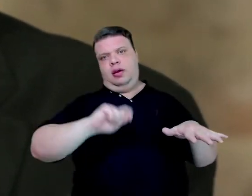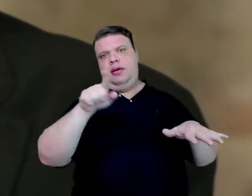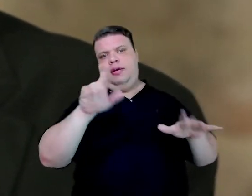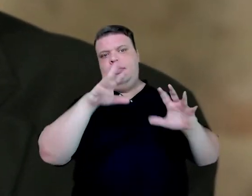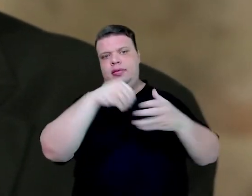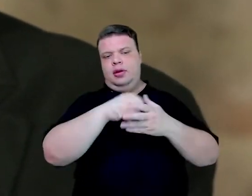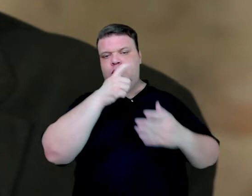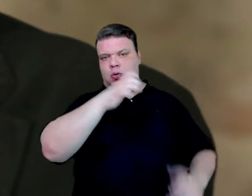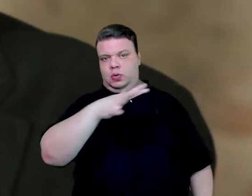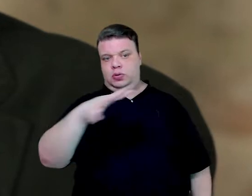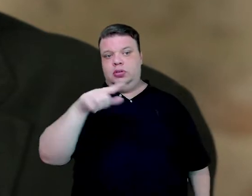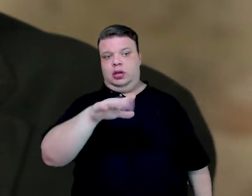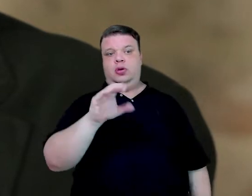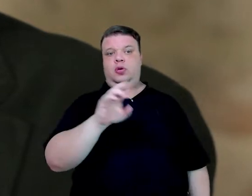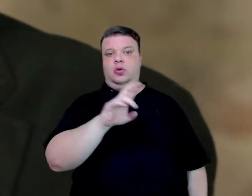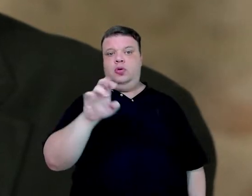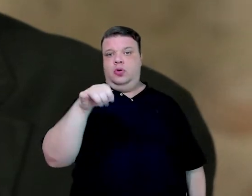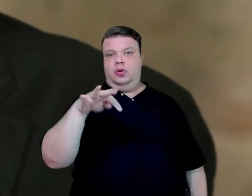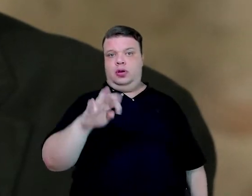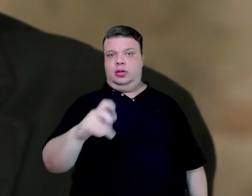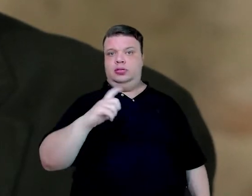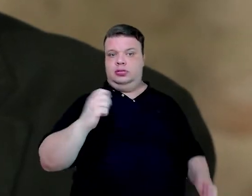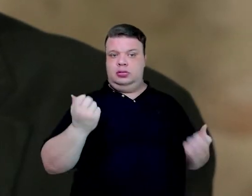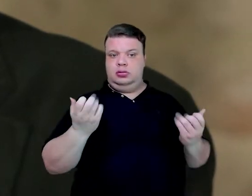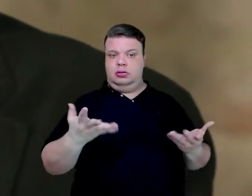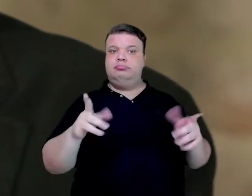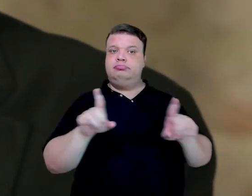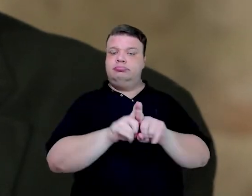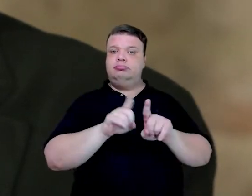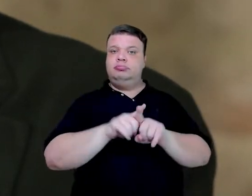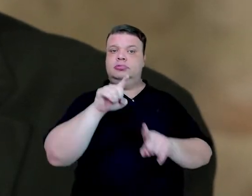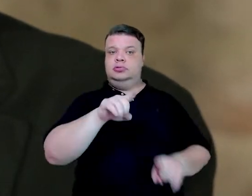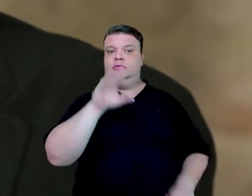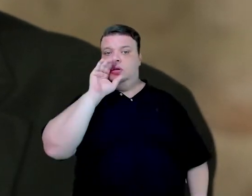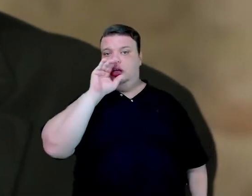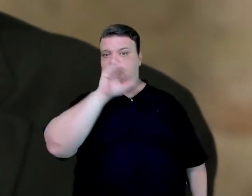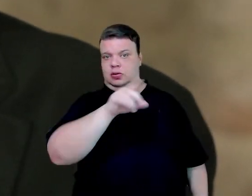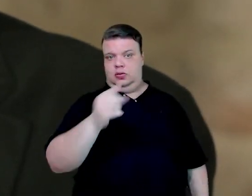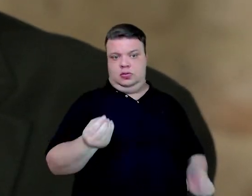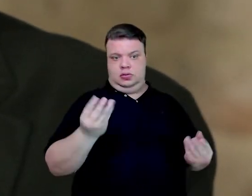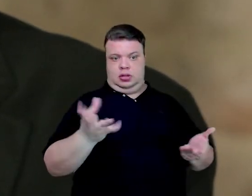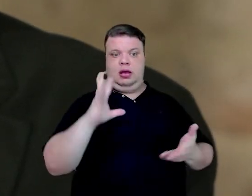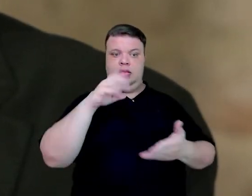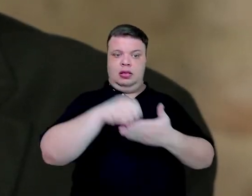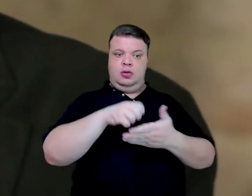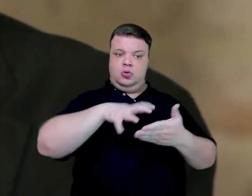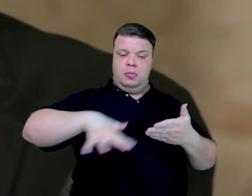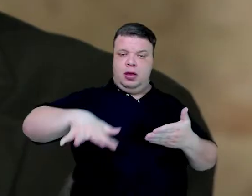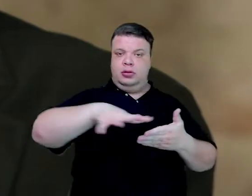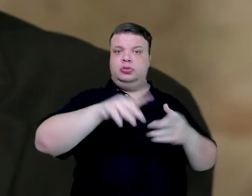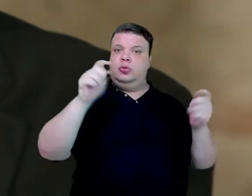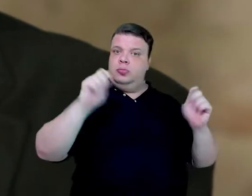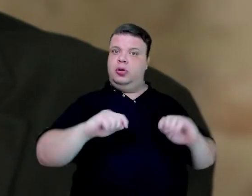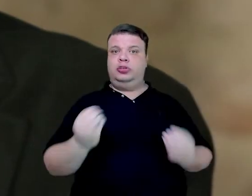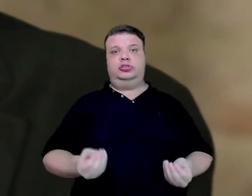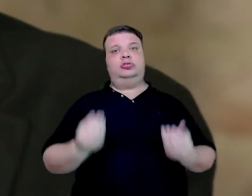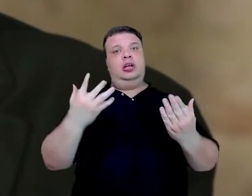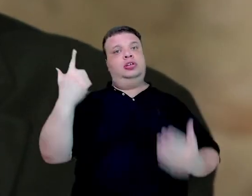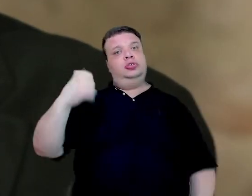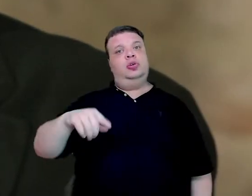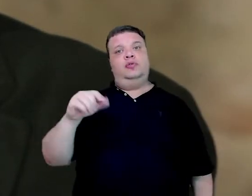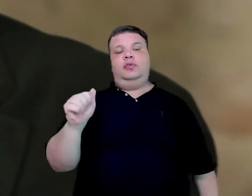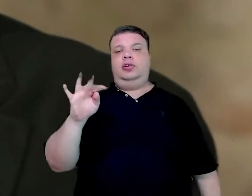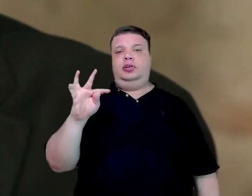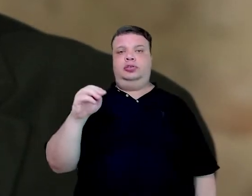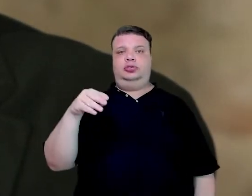capacidade térmica. Além disso, a distribuição da temperatura nos oceanos é modificada pelas correntes oceânicas e,